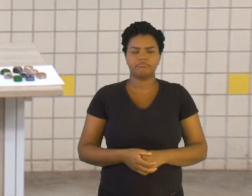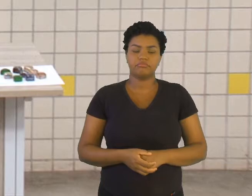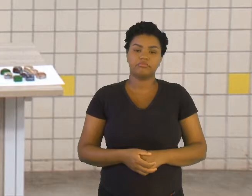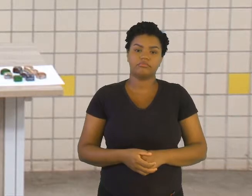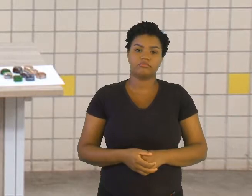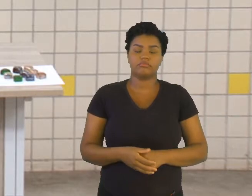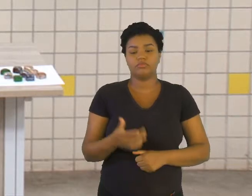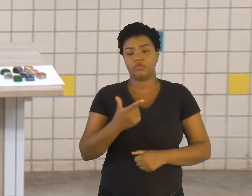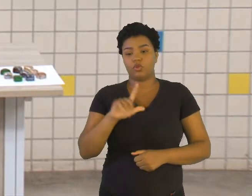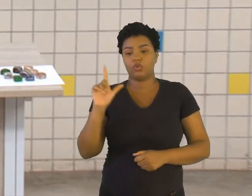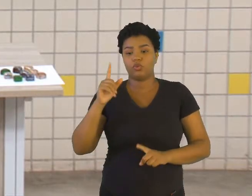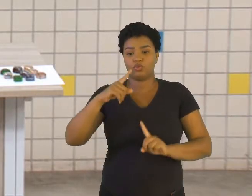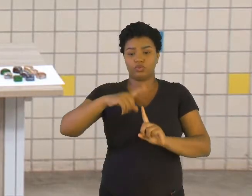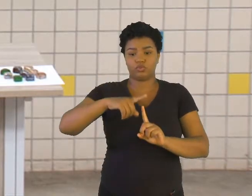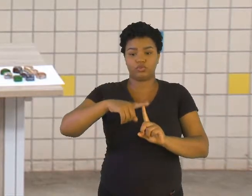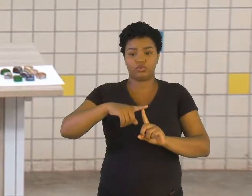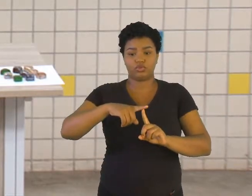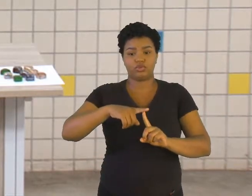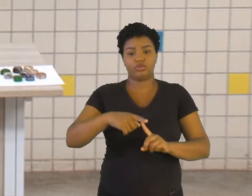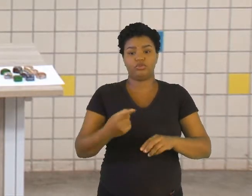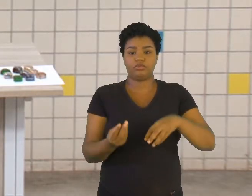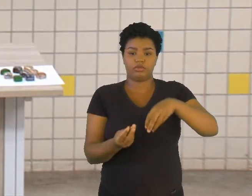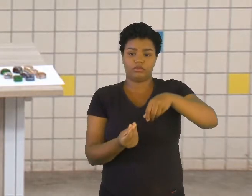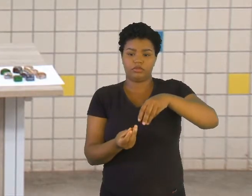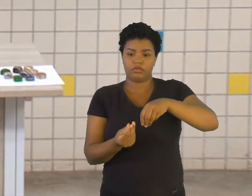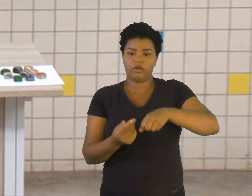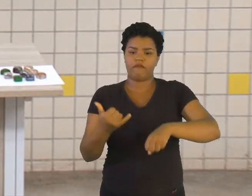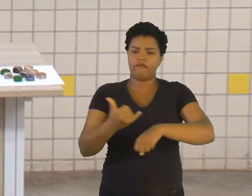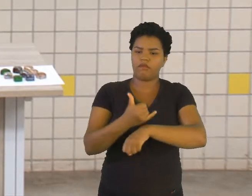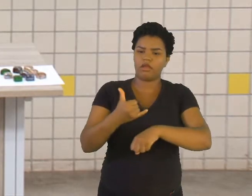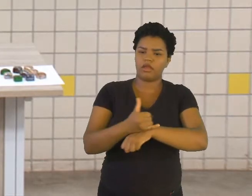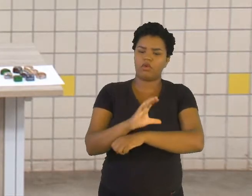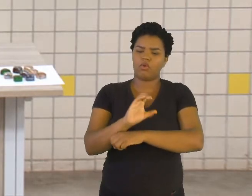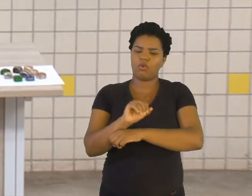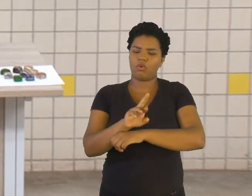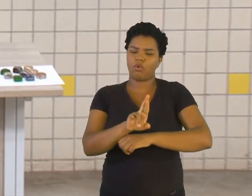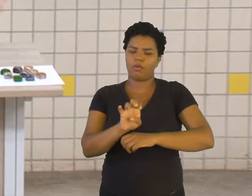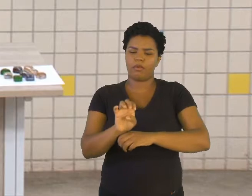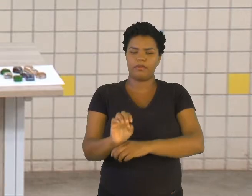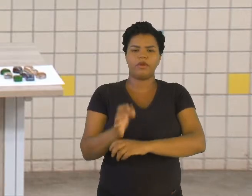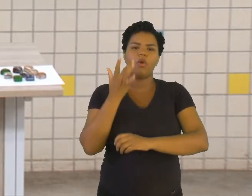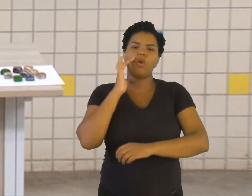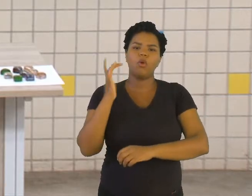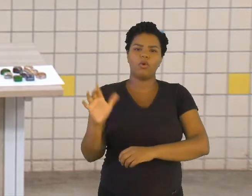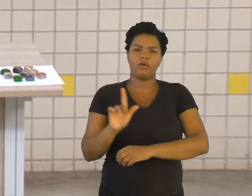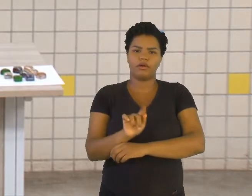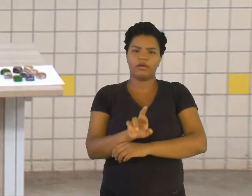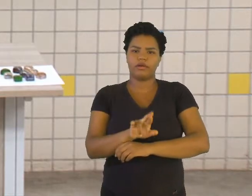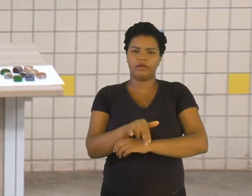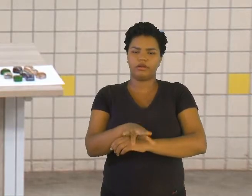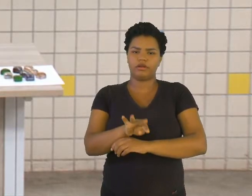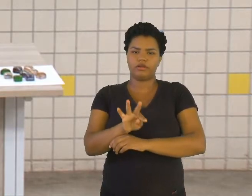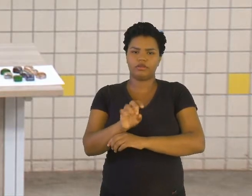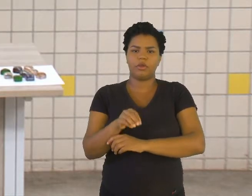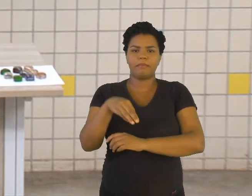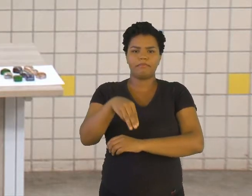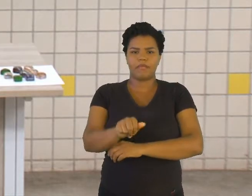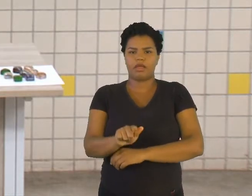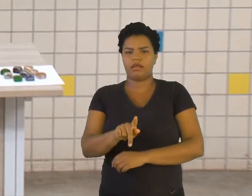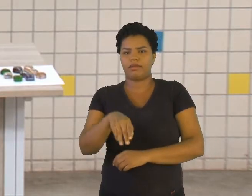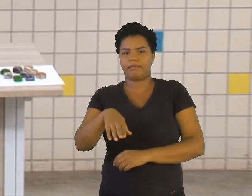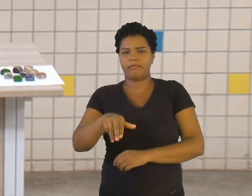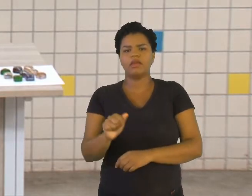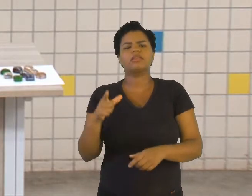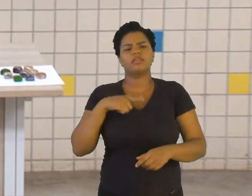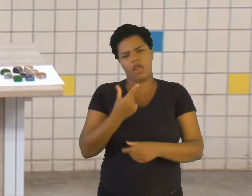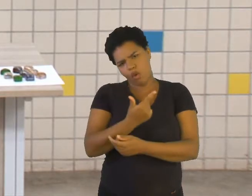outros tipos de minério, como ferro, cobre, ouro, granito e mármore. Existem muitos outros. Mas